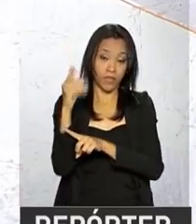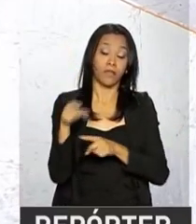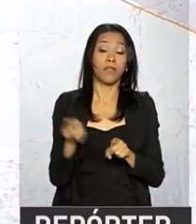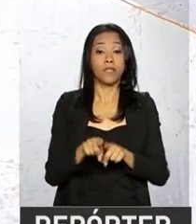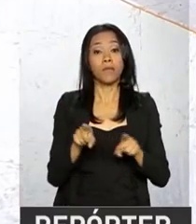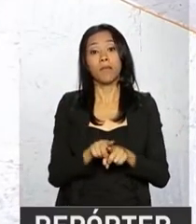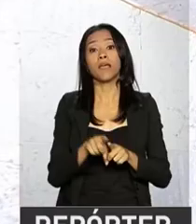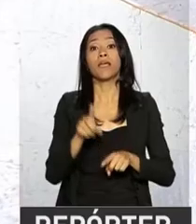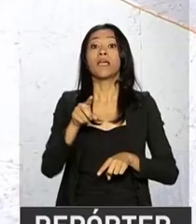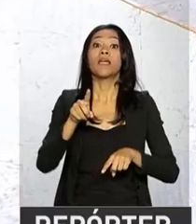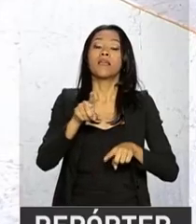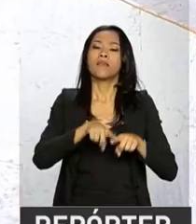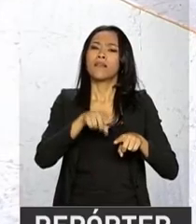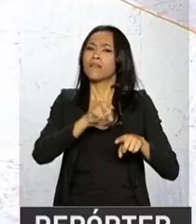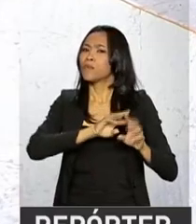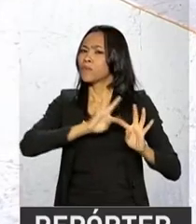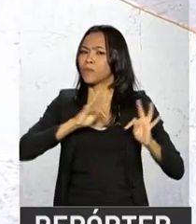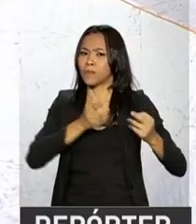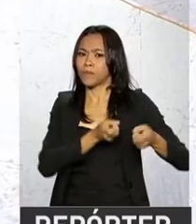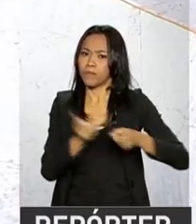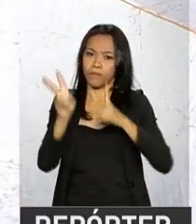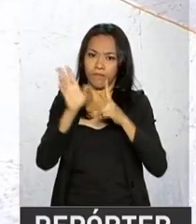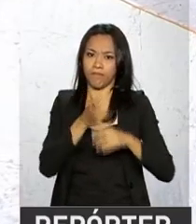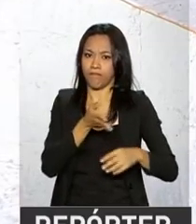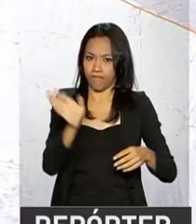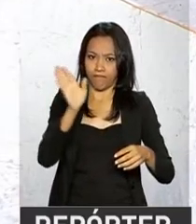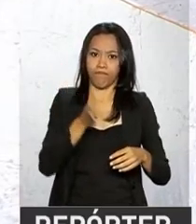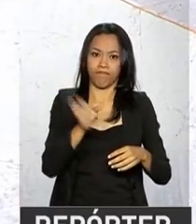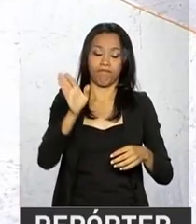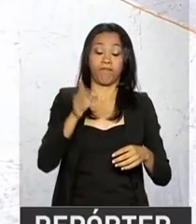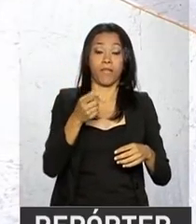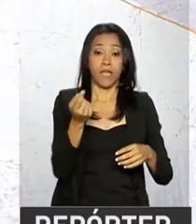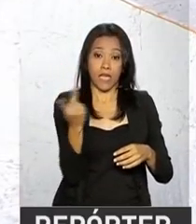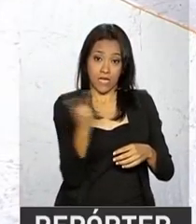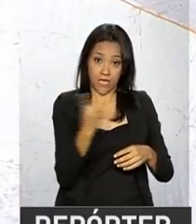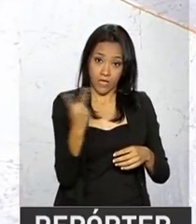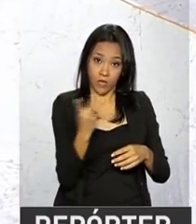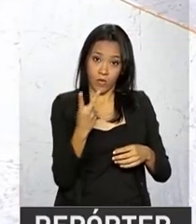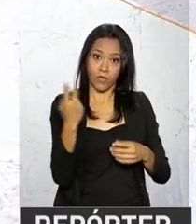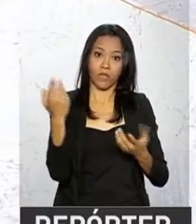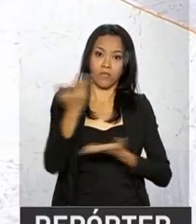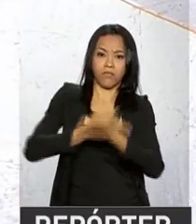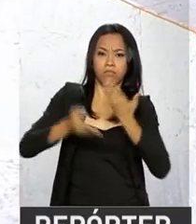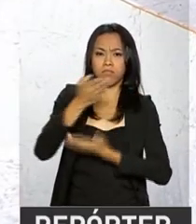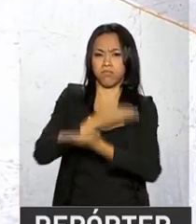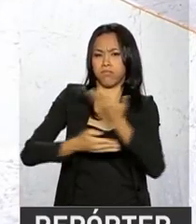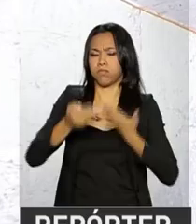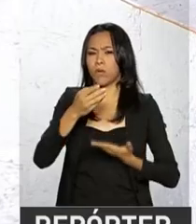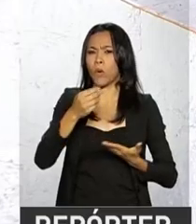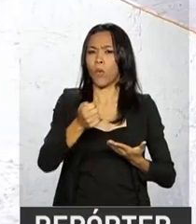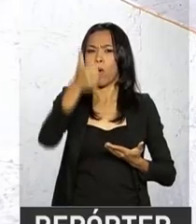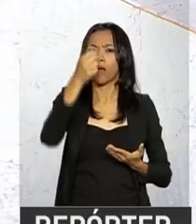das exportações bolivianas. Em 2016, o intercâmbio bilateral alcançou quase